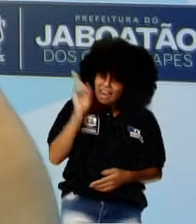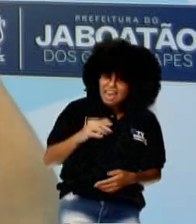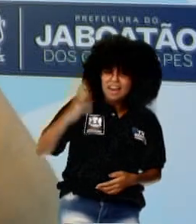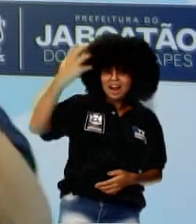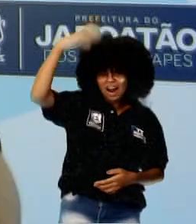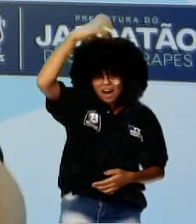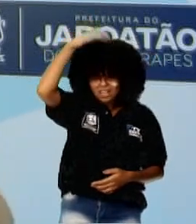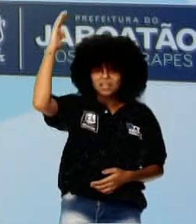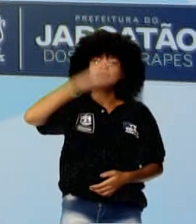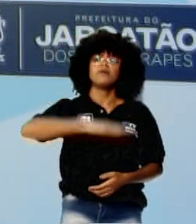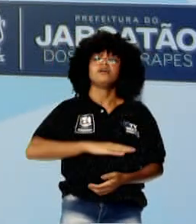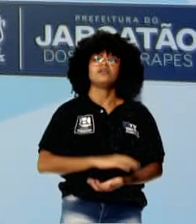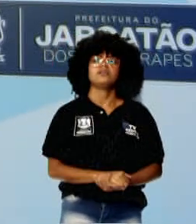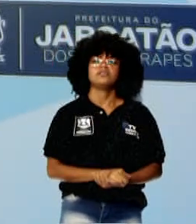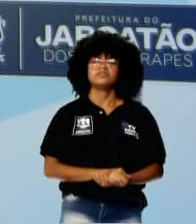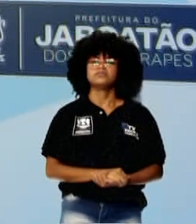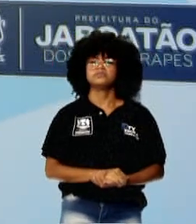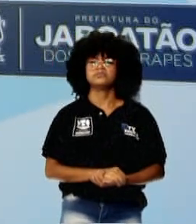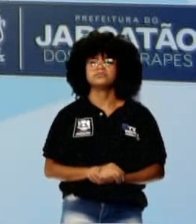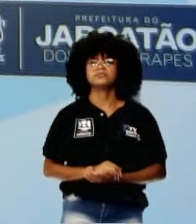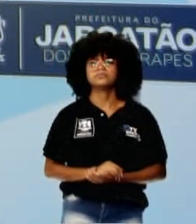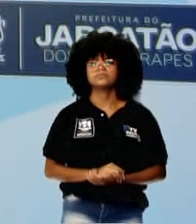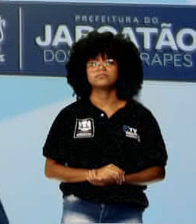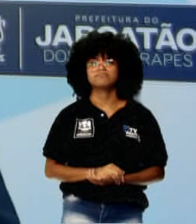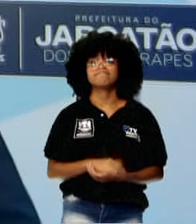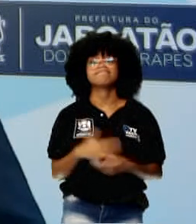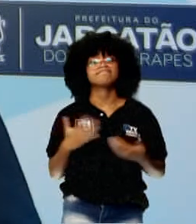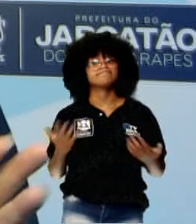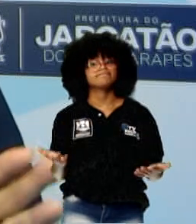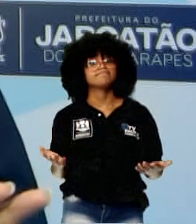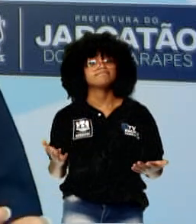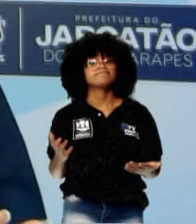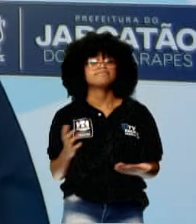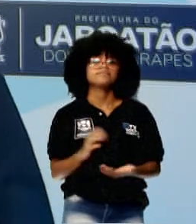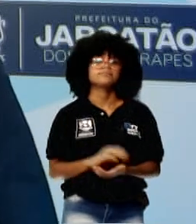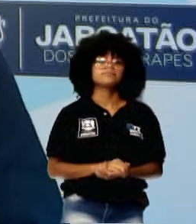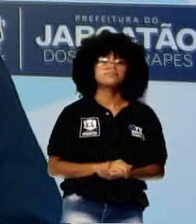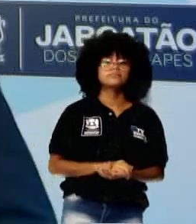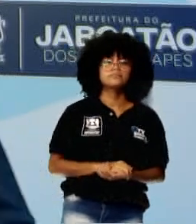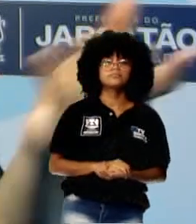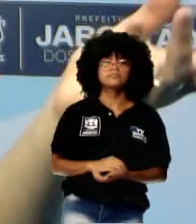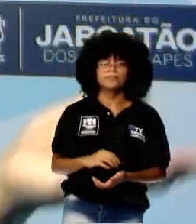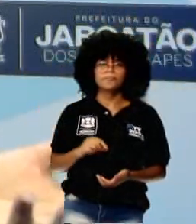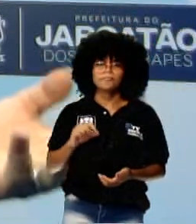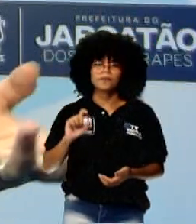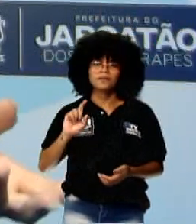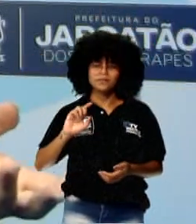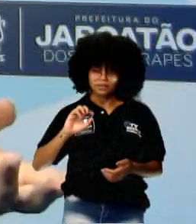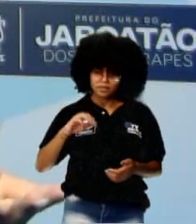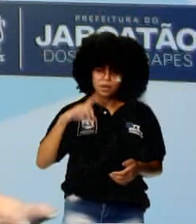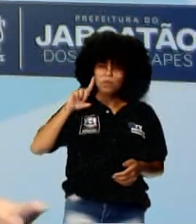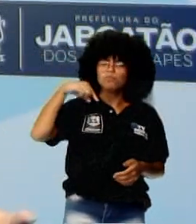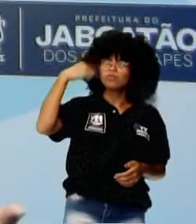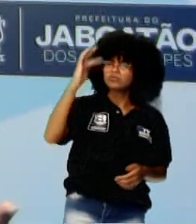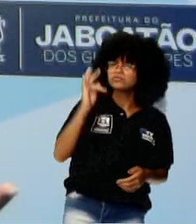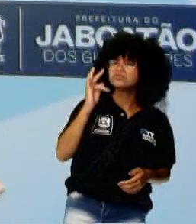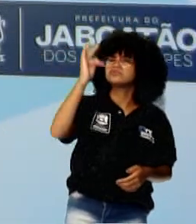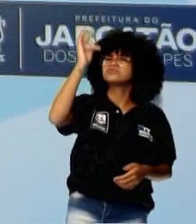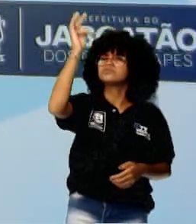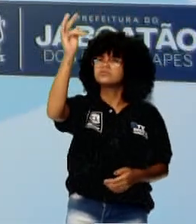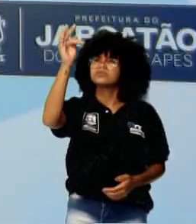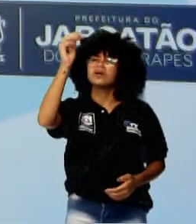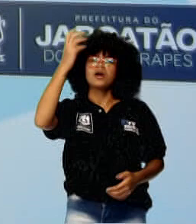Fique ligada, ela vai voltar a atacar. E aí, tempo passou. Um belo dia, quando a rainha fez a